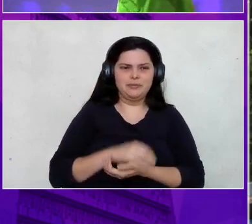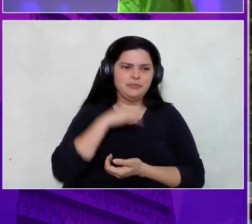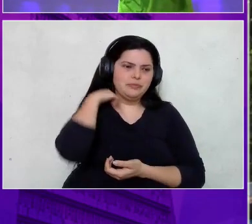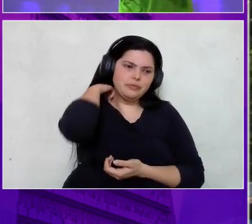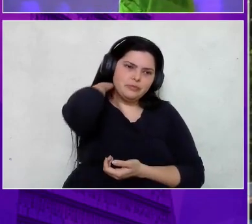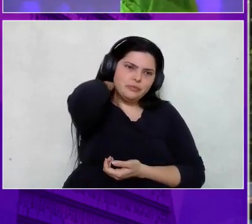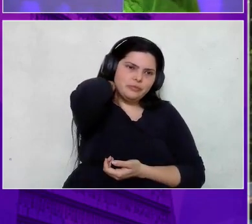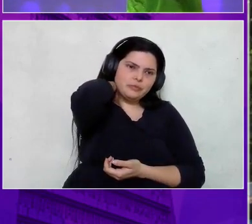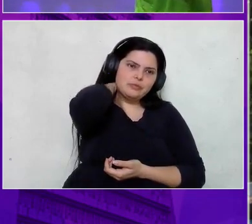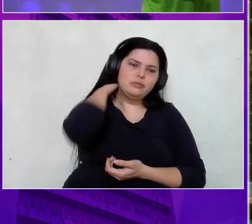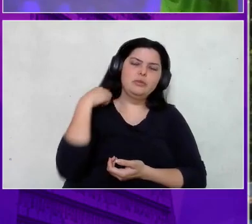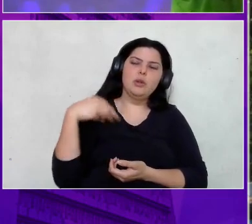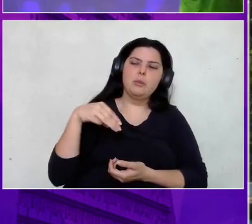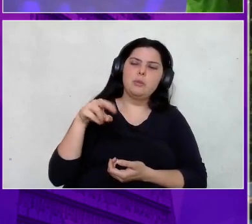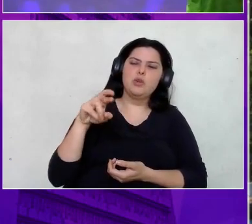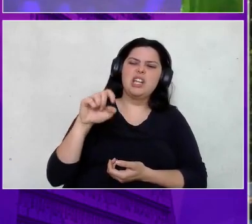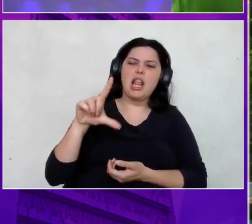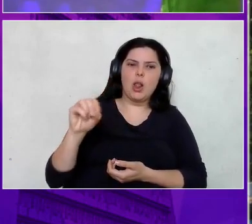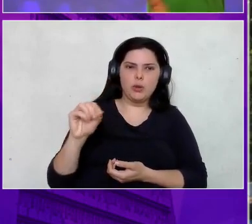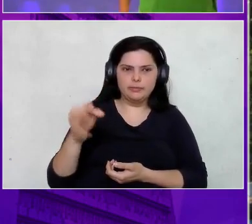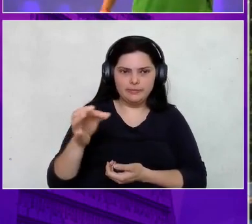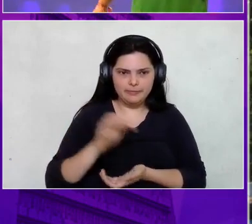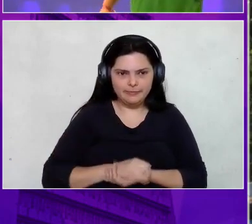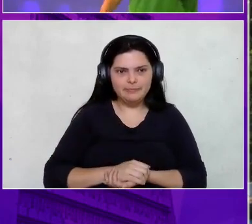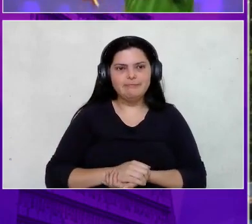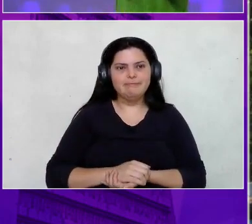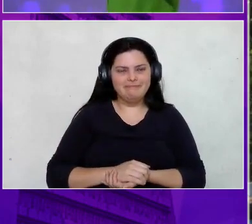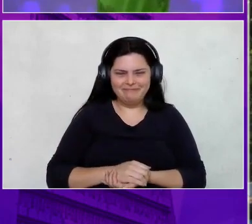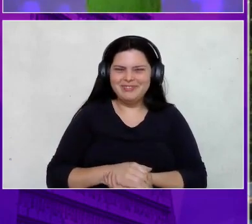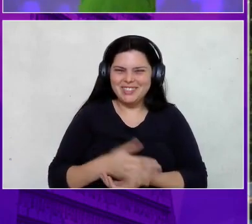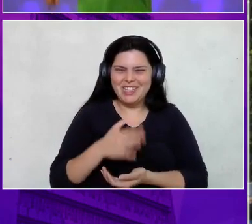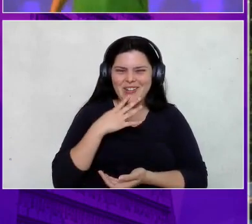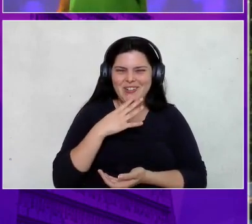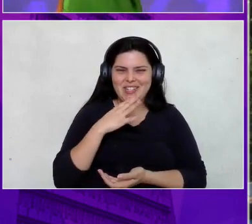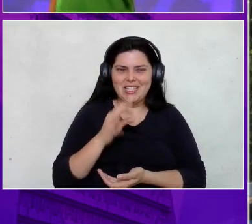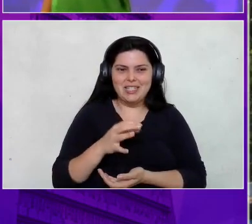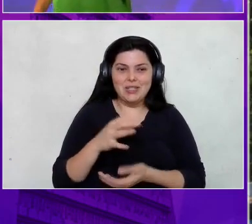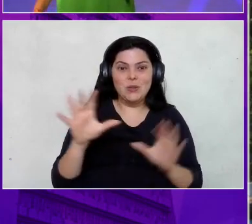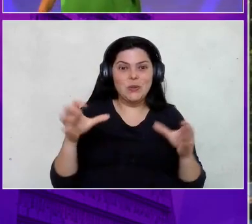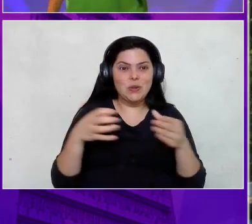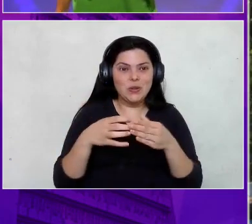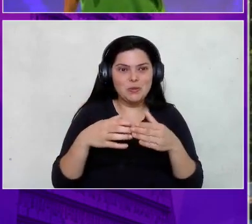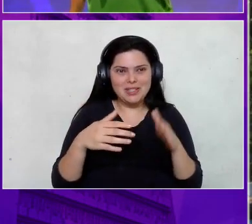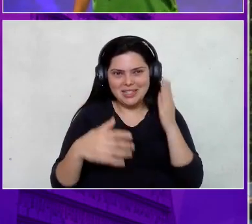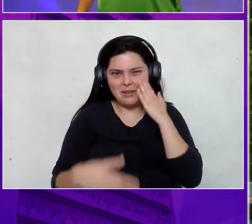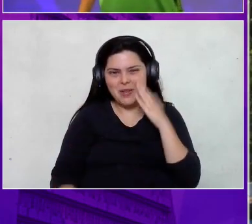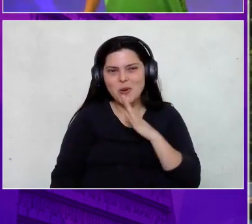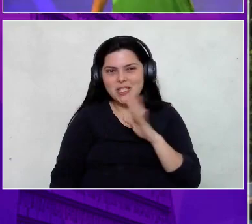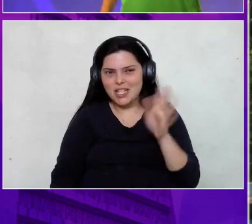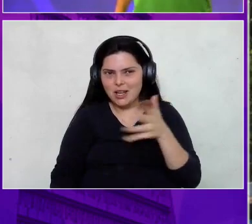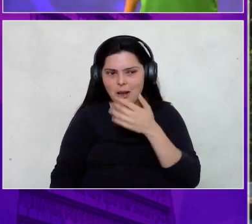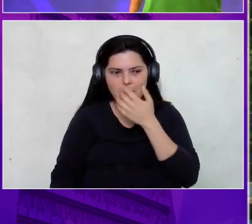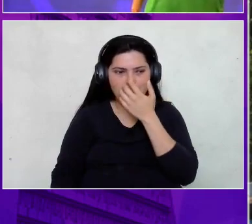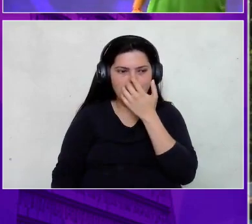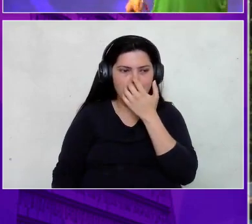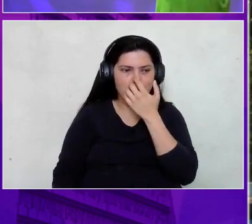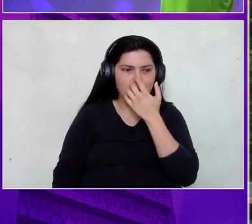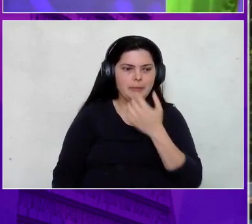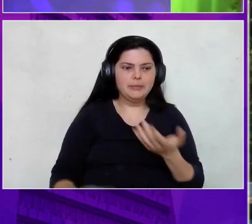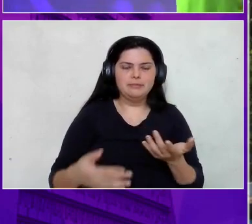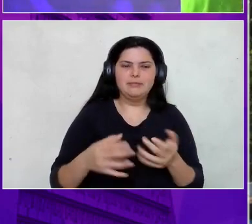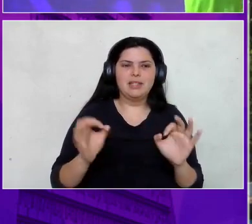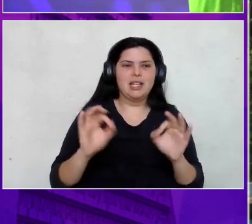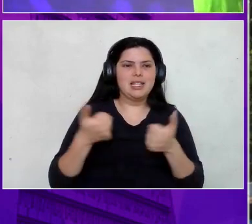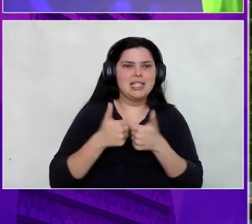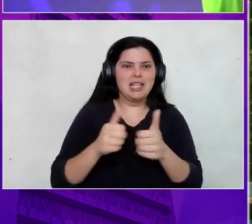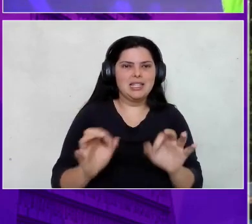Murilo! Quem que falou Murilo? Ah, você já sabe, né? Mas... E aí, a galera? Alguém sabia disso, não? Ninguém segue ele, né? Então,